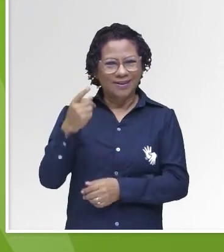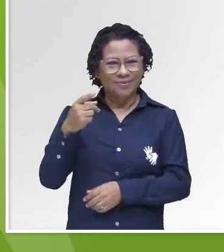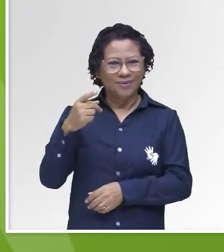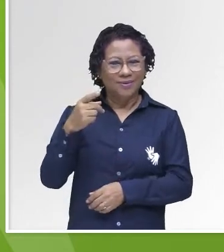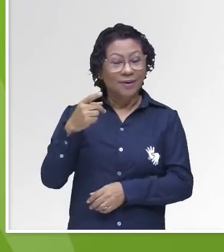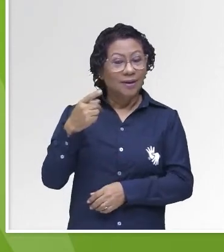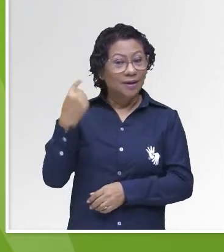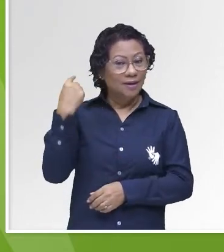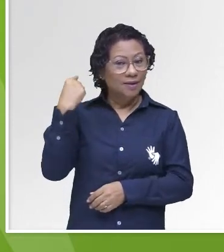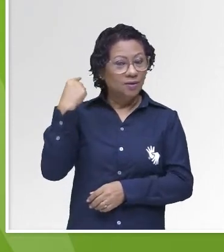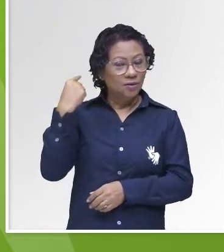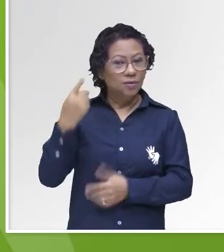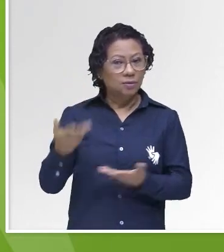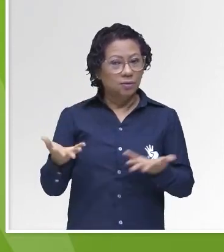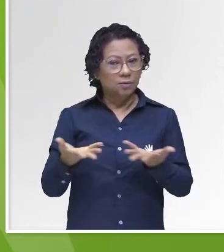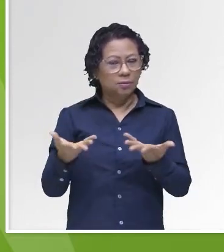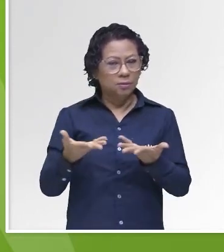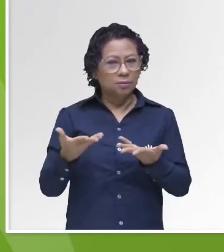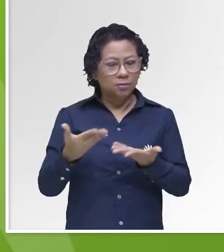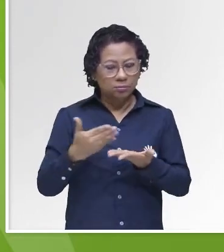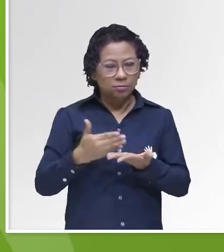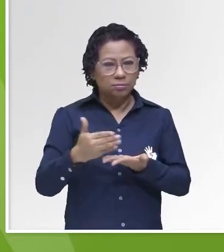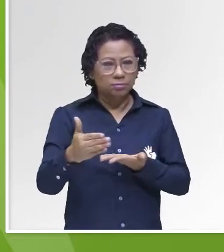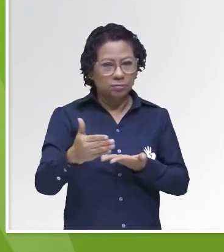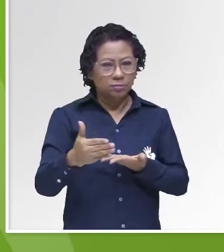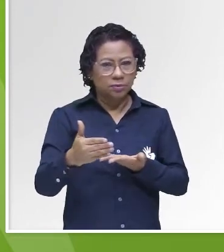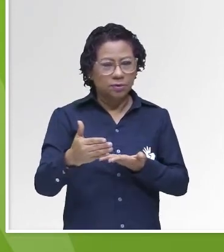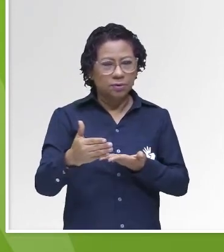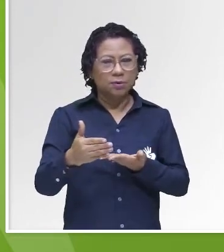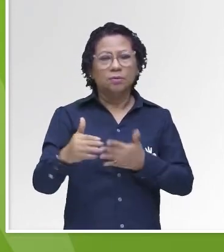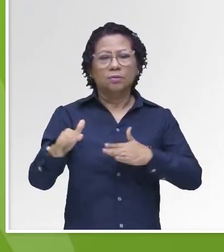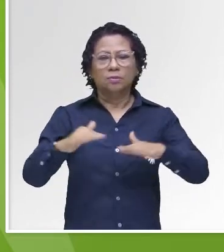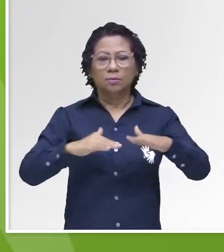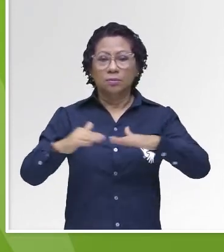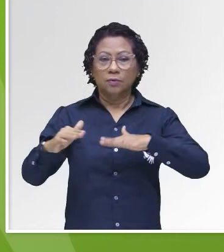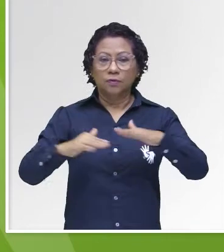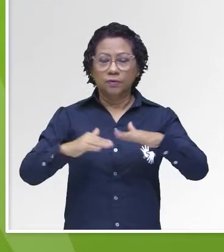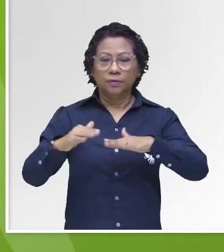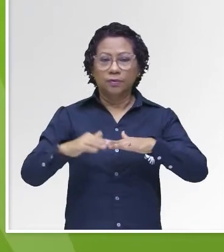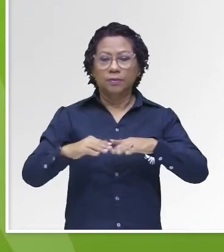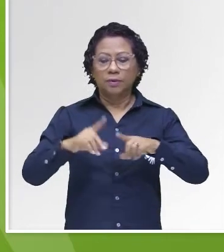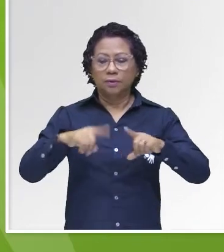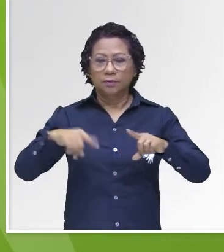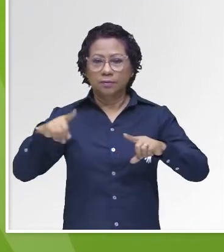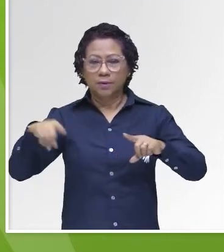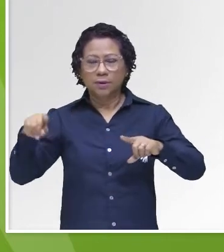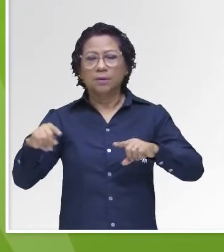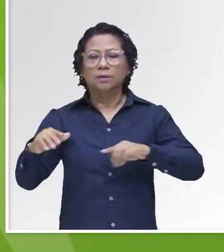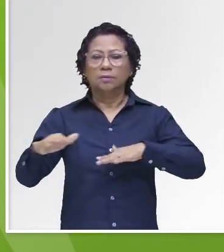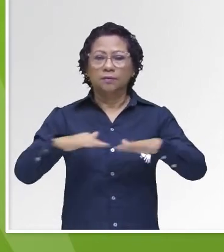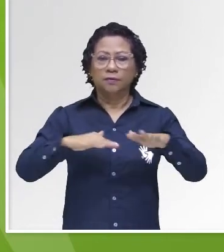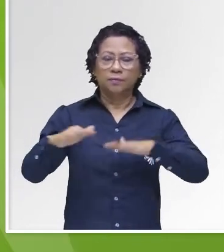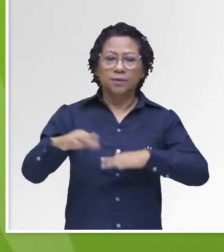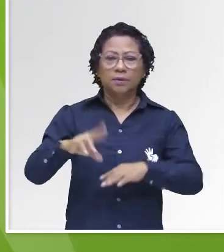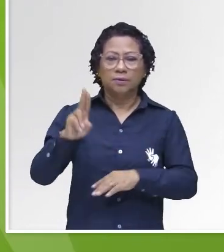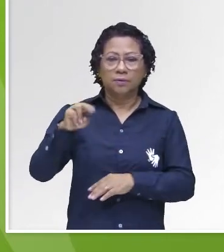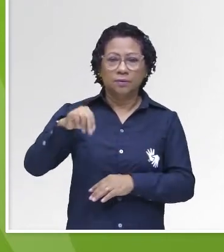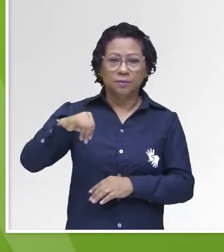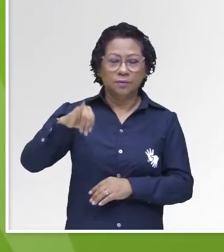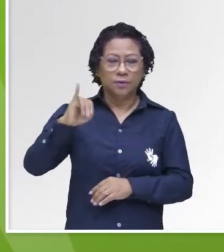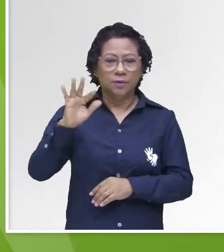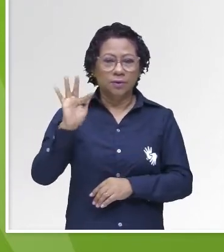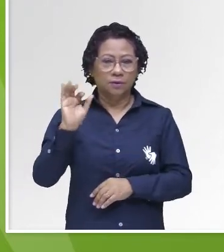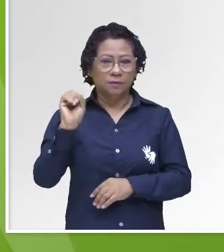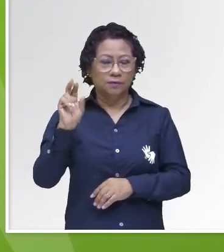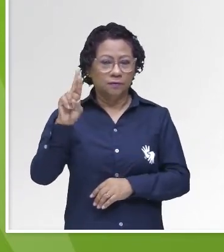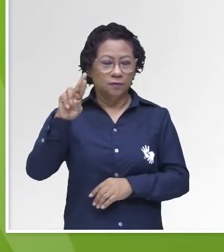nós vamos começar a aplicar o movimento uniforme, o movimento uniformemente variado, nos lançamentos, né? Você viu aí com a professora